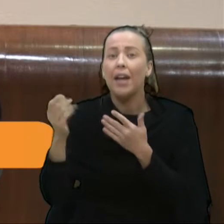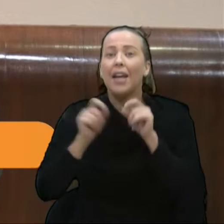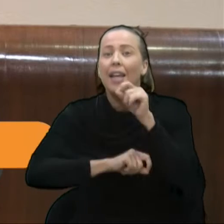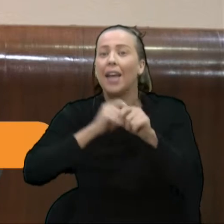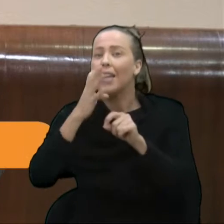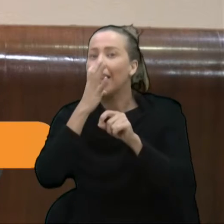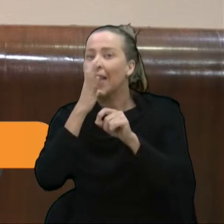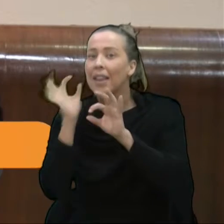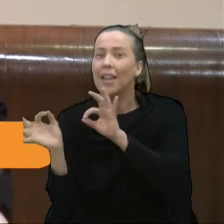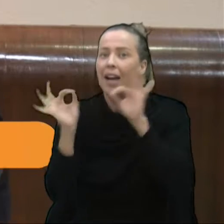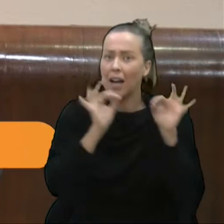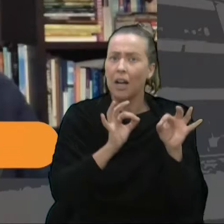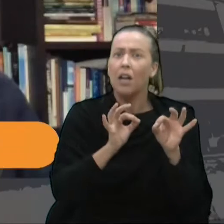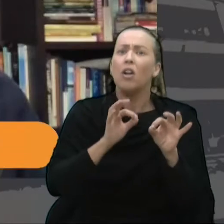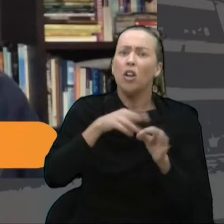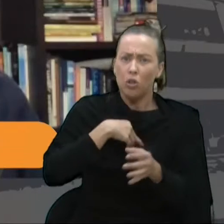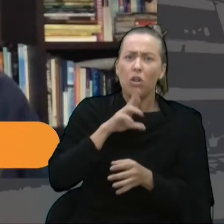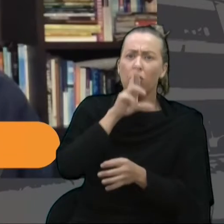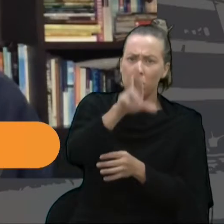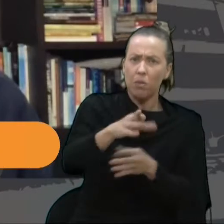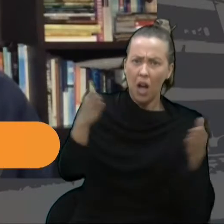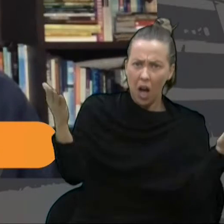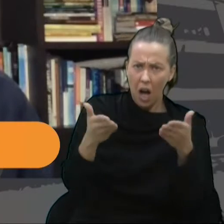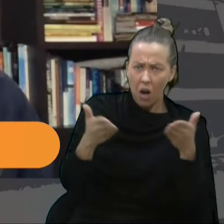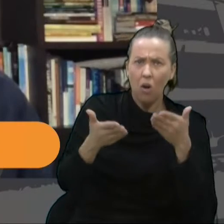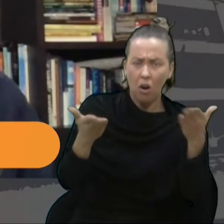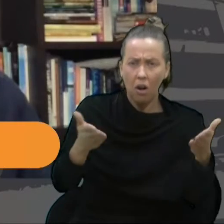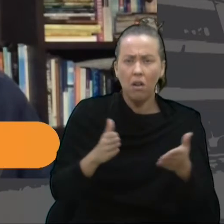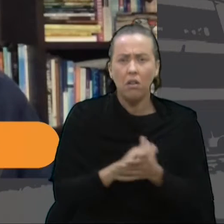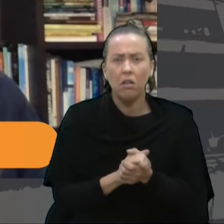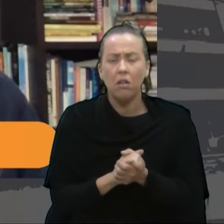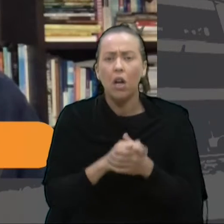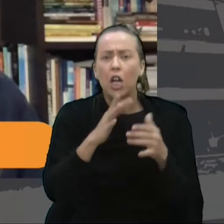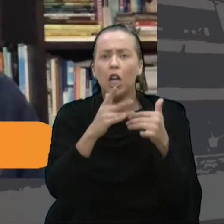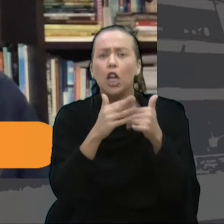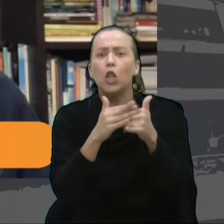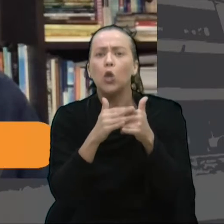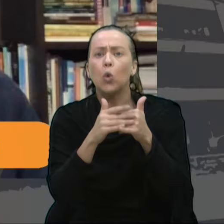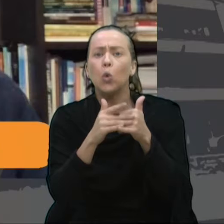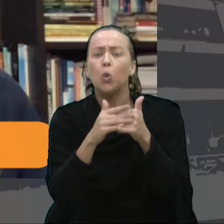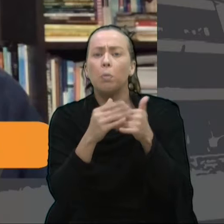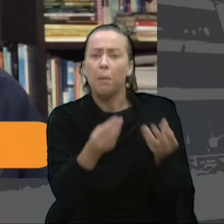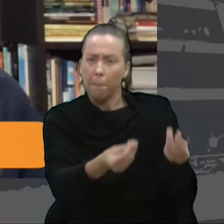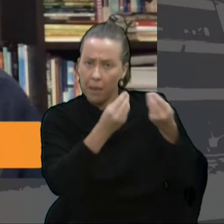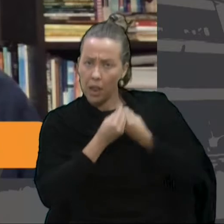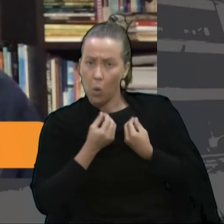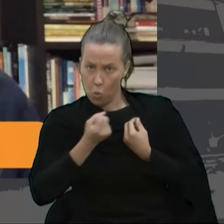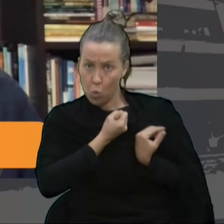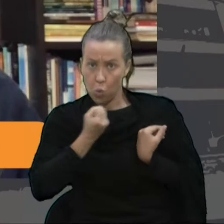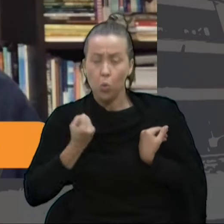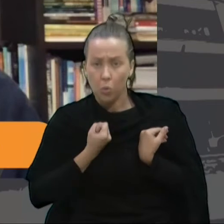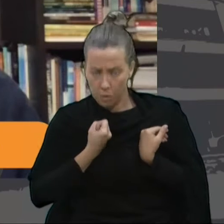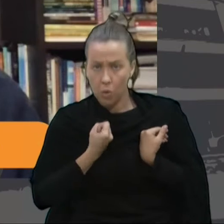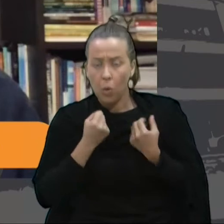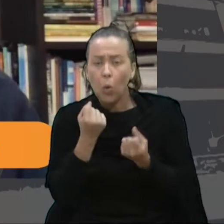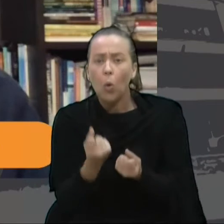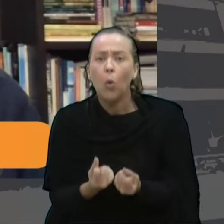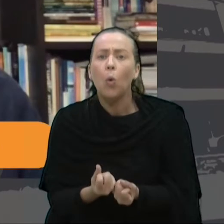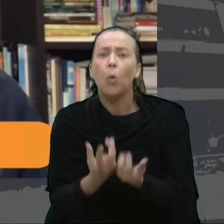acompanhando. Agora mesmo, eu já vou dar o número que o YouTube me informou quantos, né,